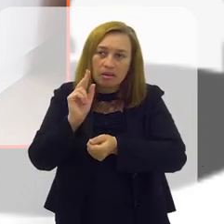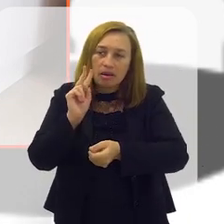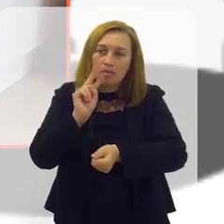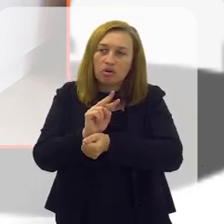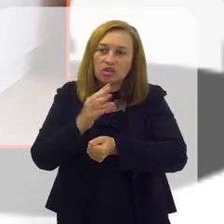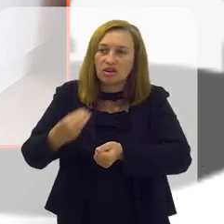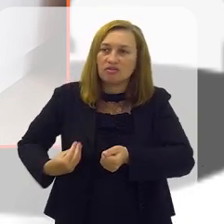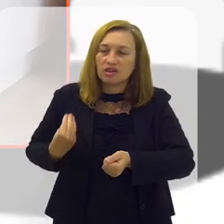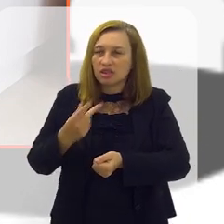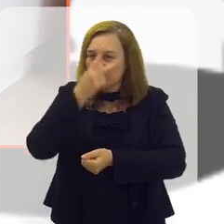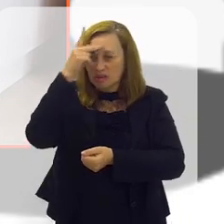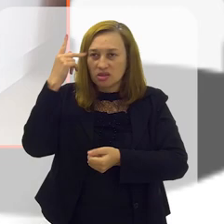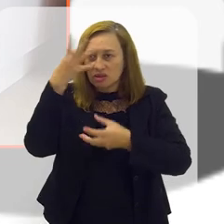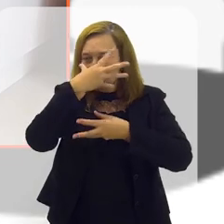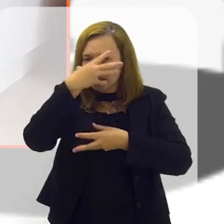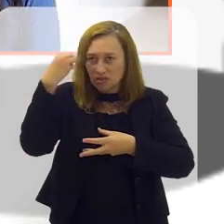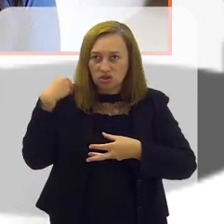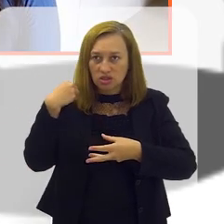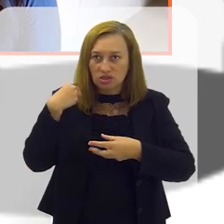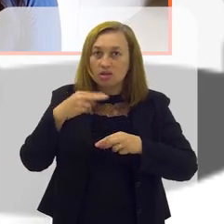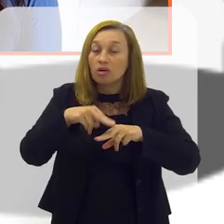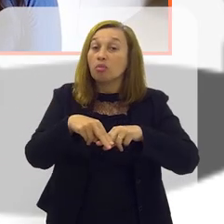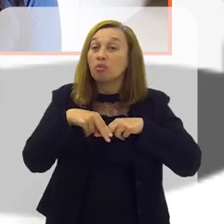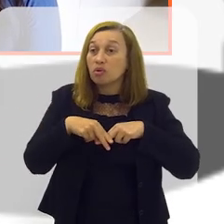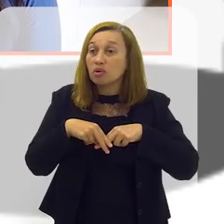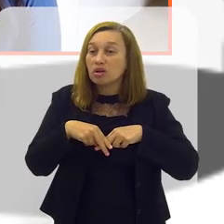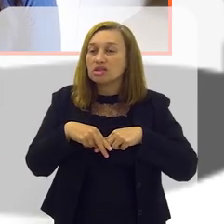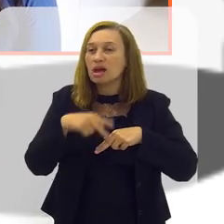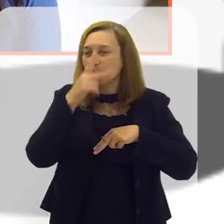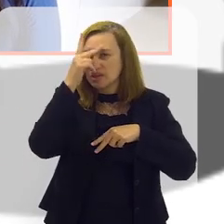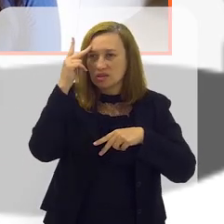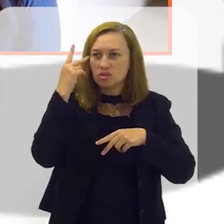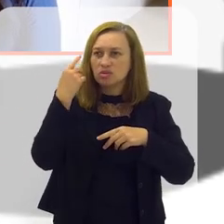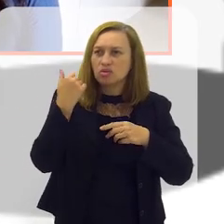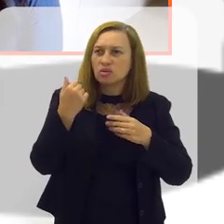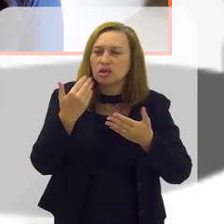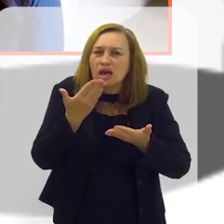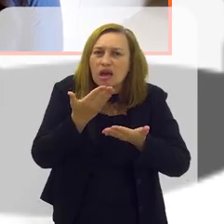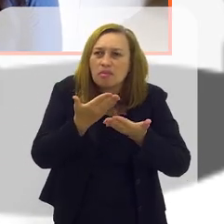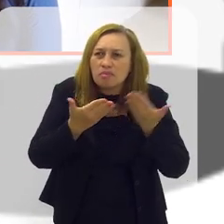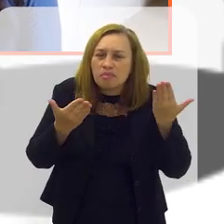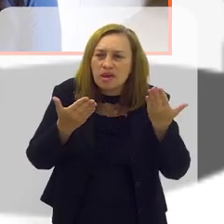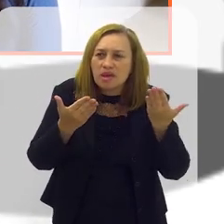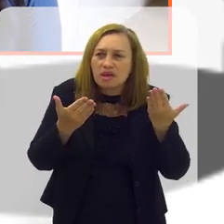vida daquela pessoa e ela tem um apagamento. Por isso, Uau! a pessoa